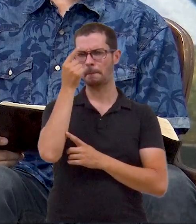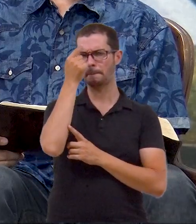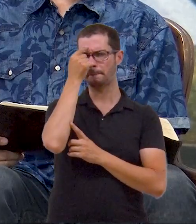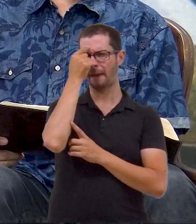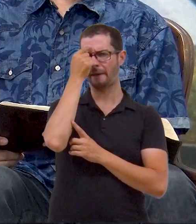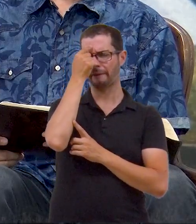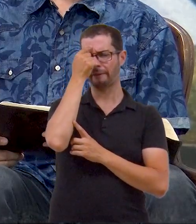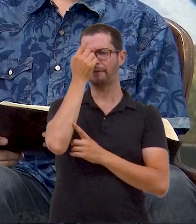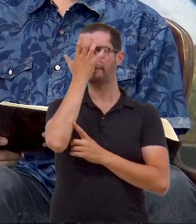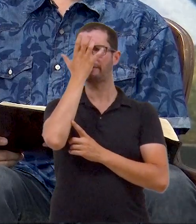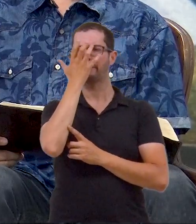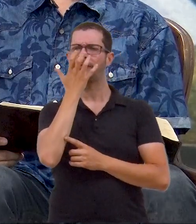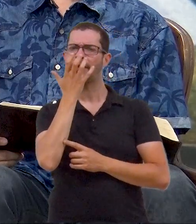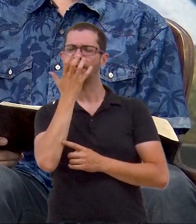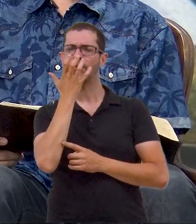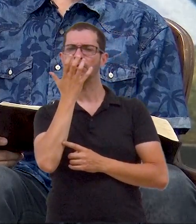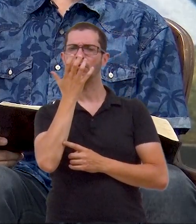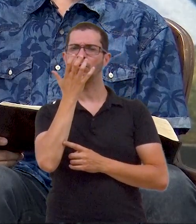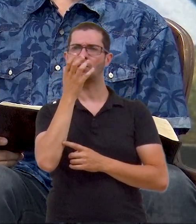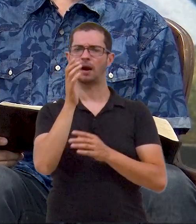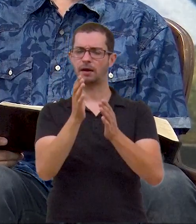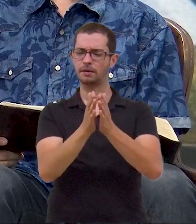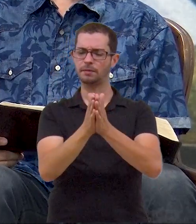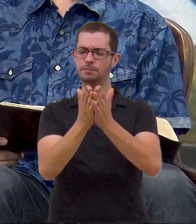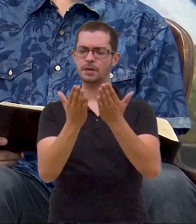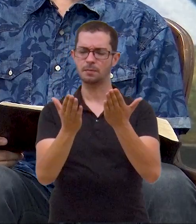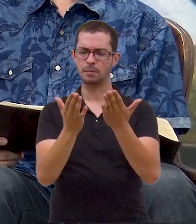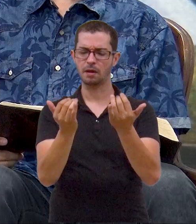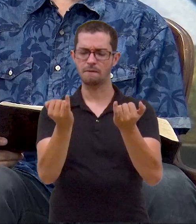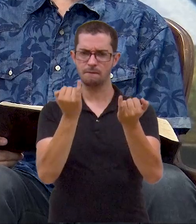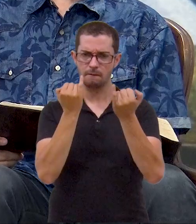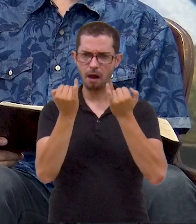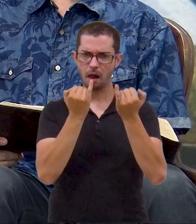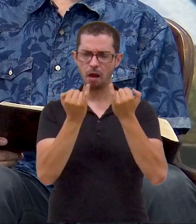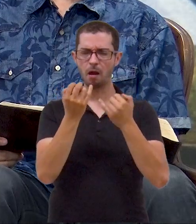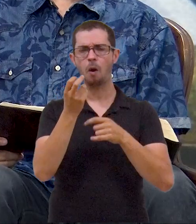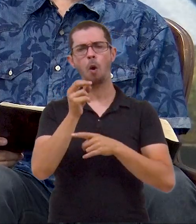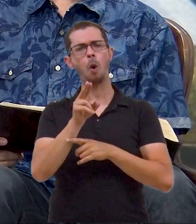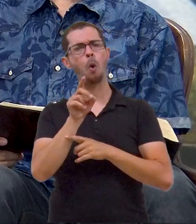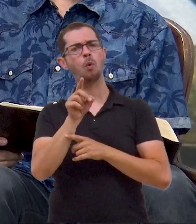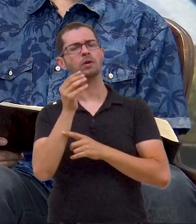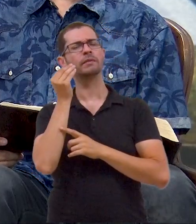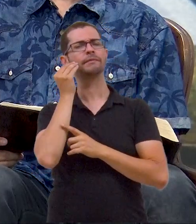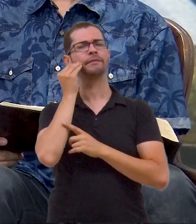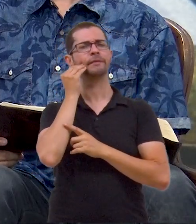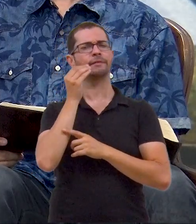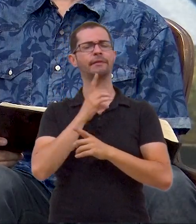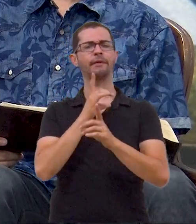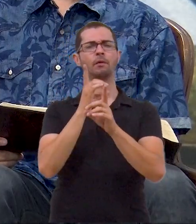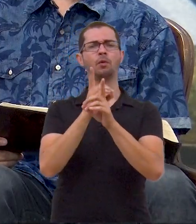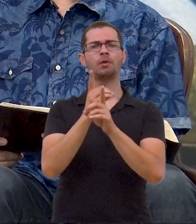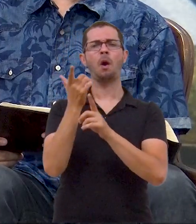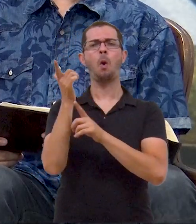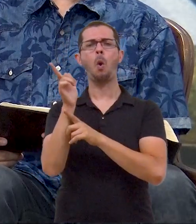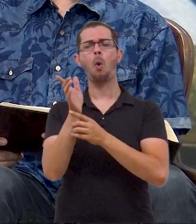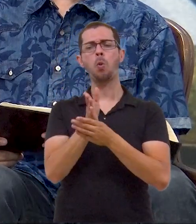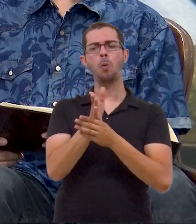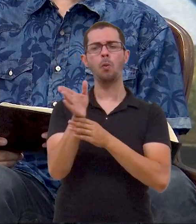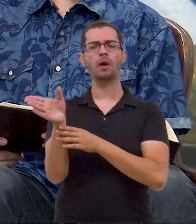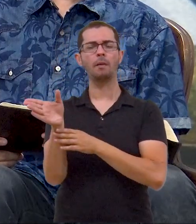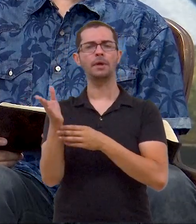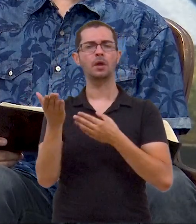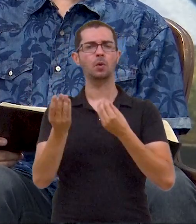está tentando encontrar outros caminhos? A Bíblia diz que no final dos tempos,